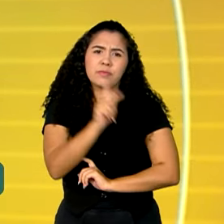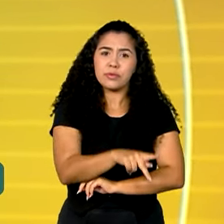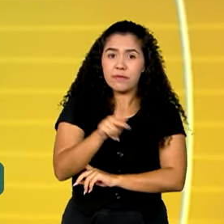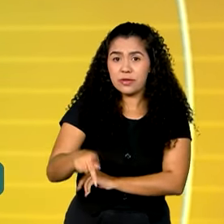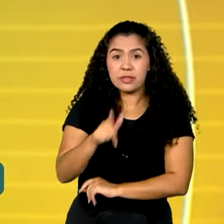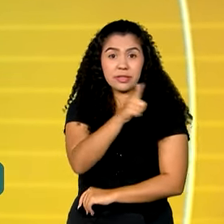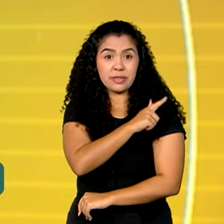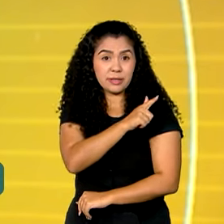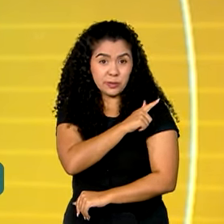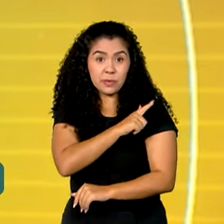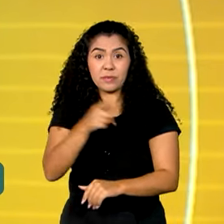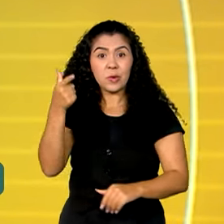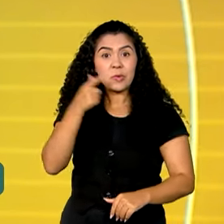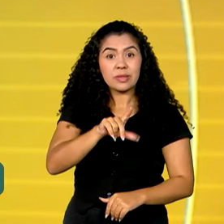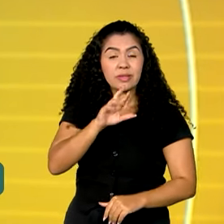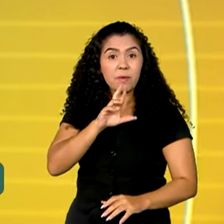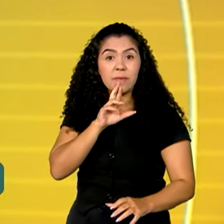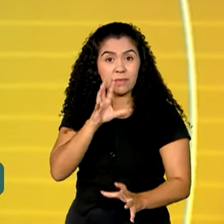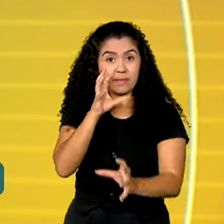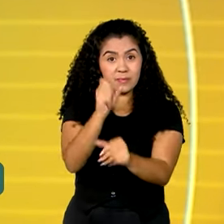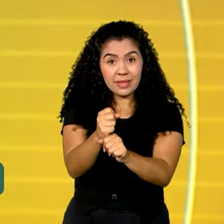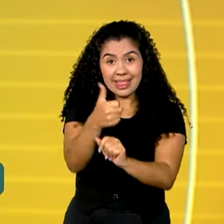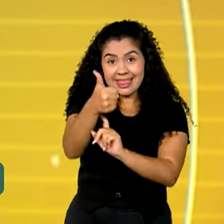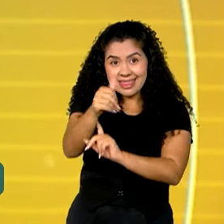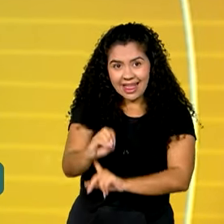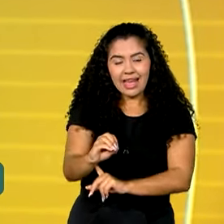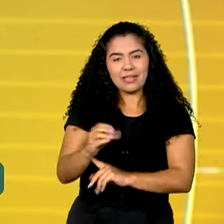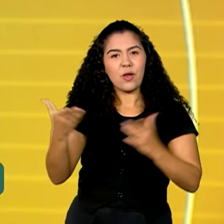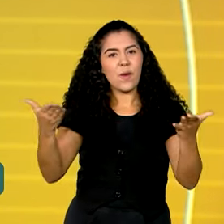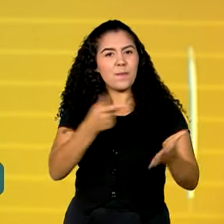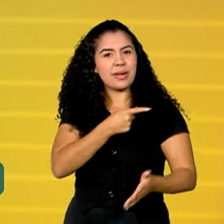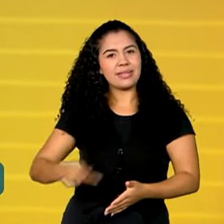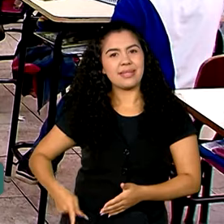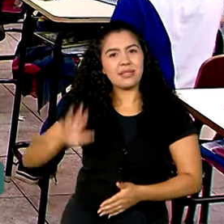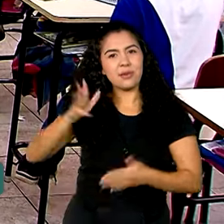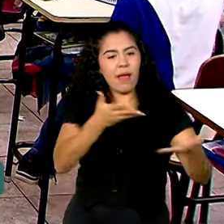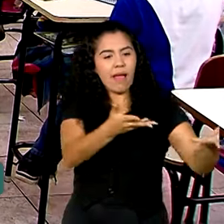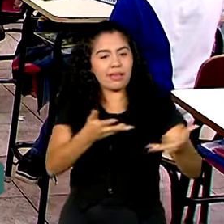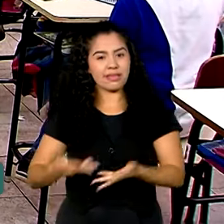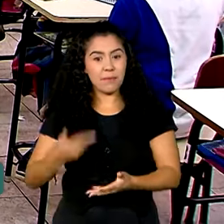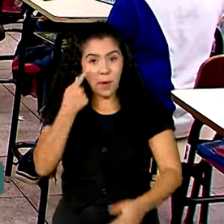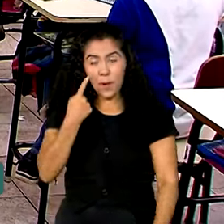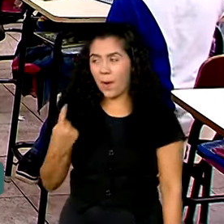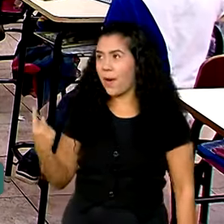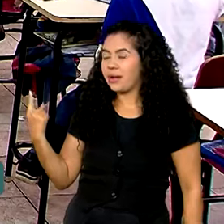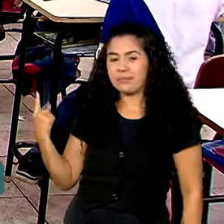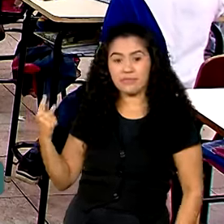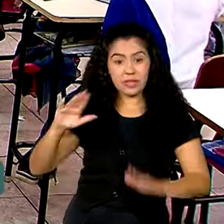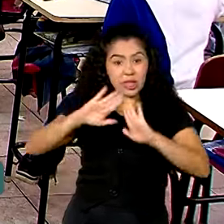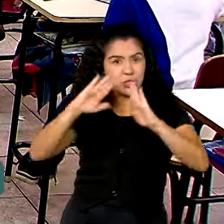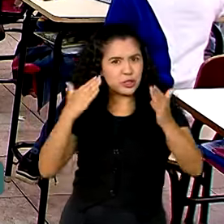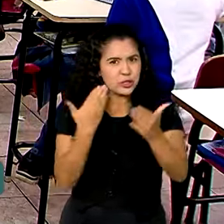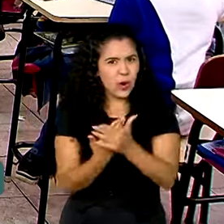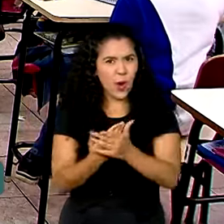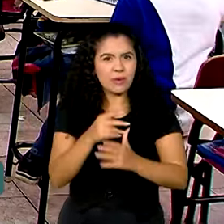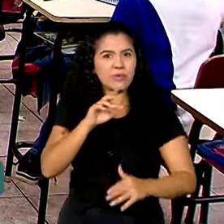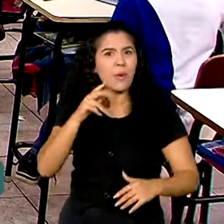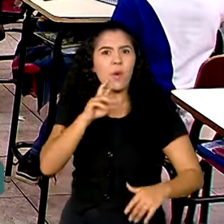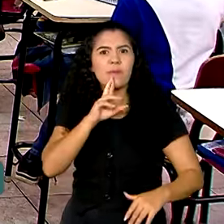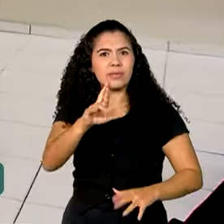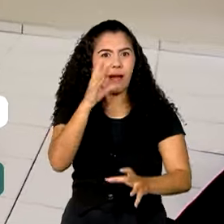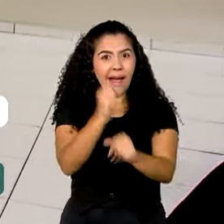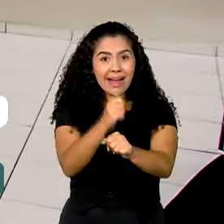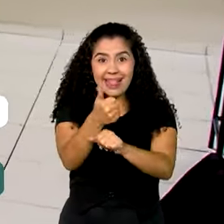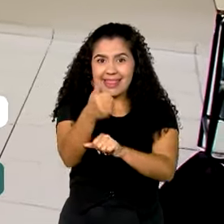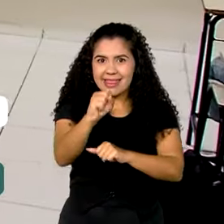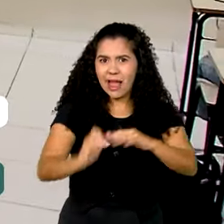10 foram recebidos pelo presidente Lula no Palácio do Planalto. Uma escola nota 10, onde o desempenho